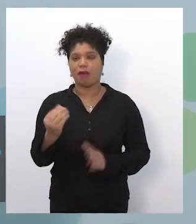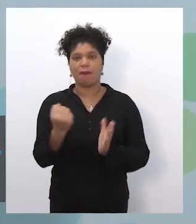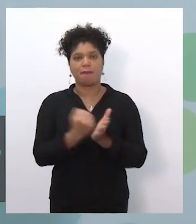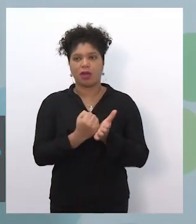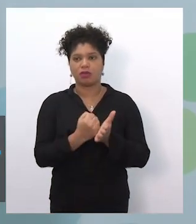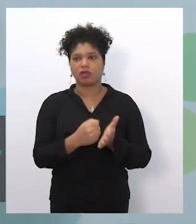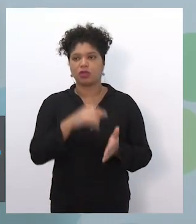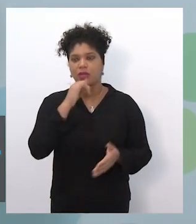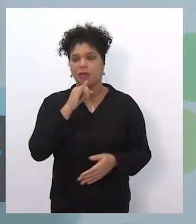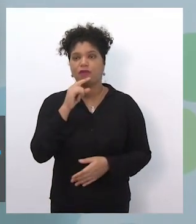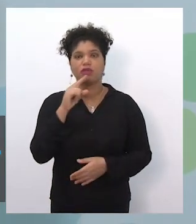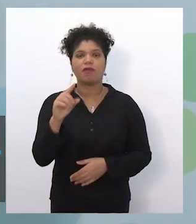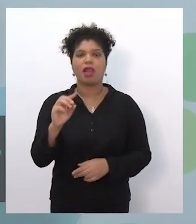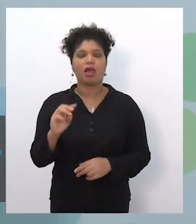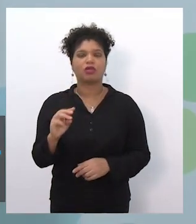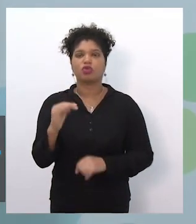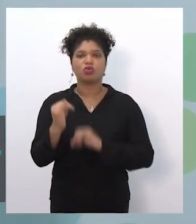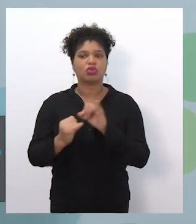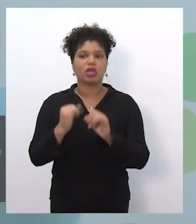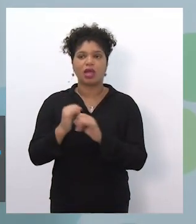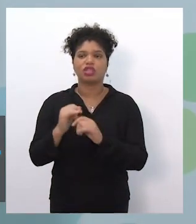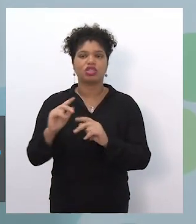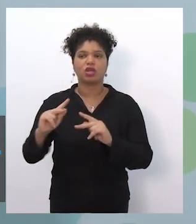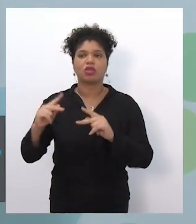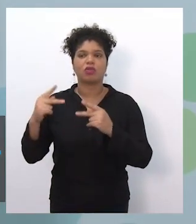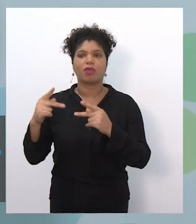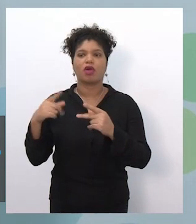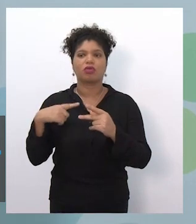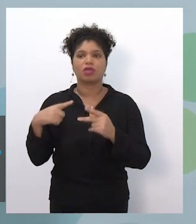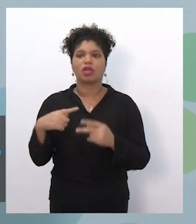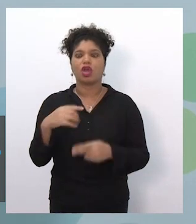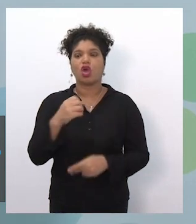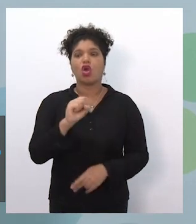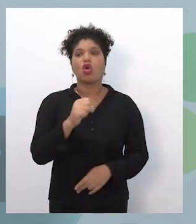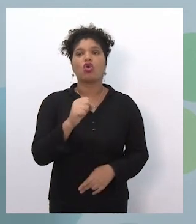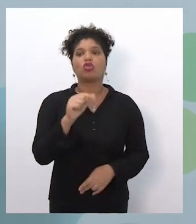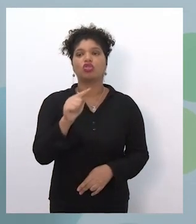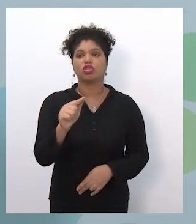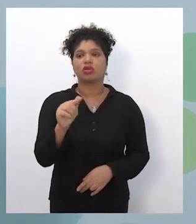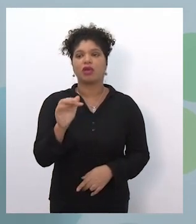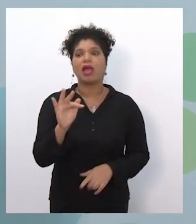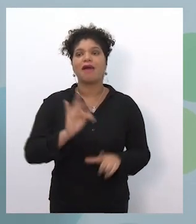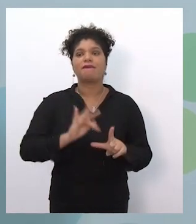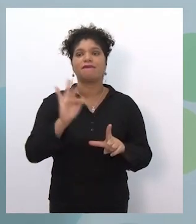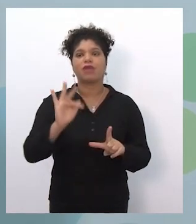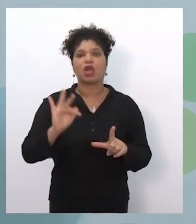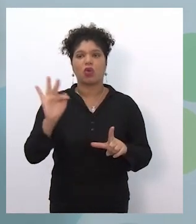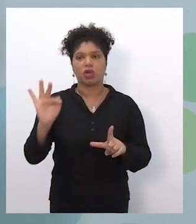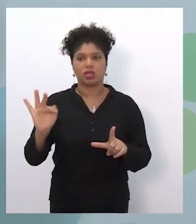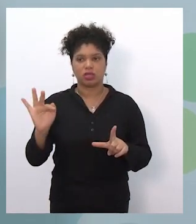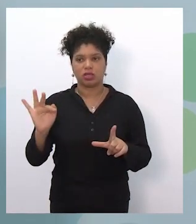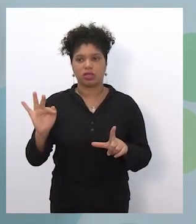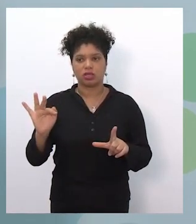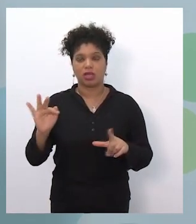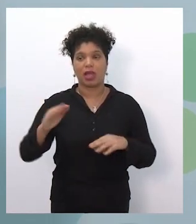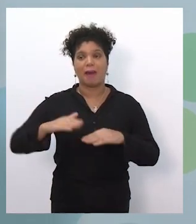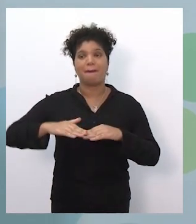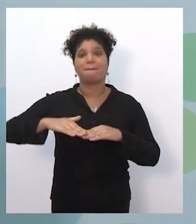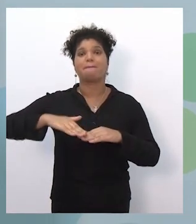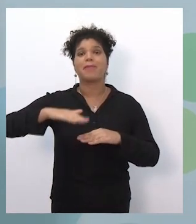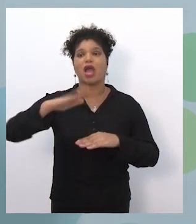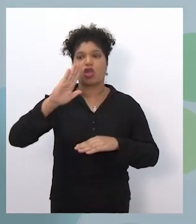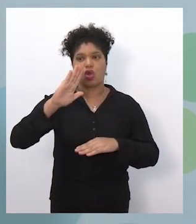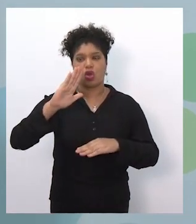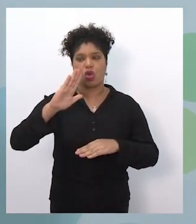no site do fabricante, do vendedor, vai estar lá assim, 8 GB, frequência tal. Tá? Então, quanto maior a frequência, vai